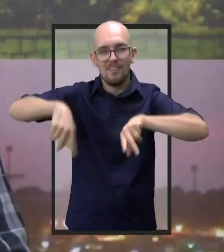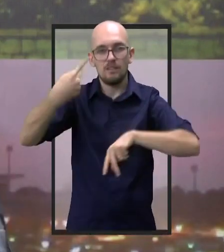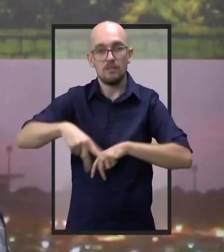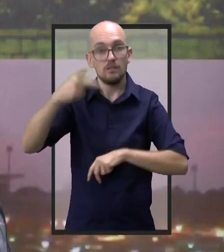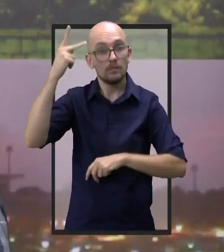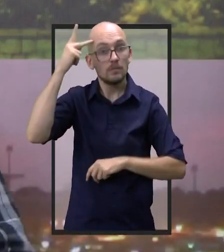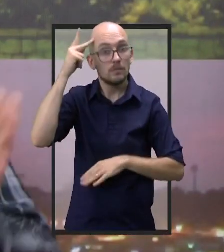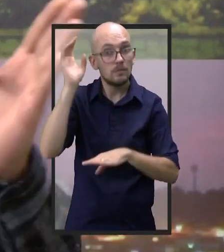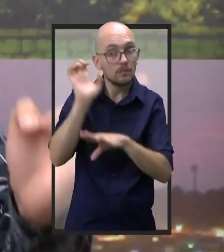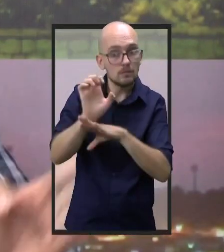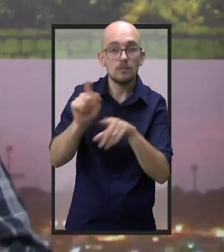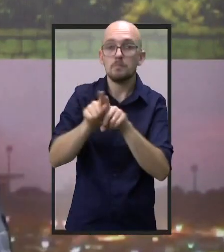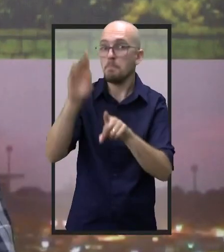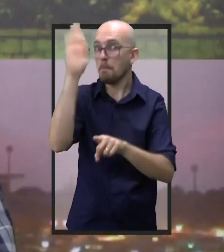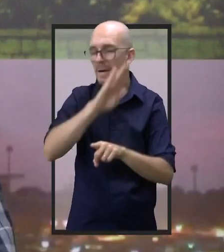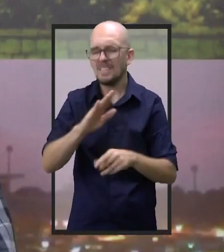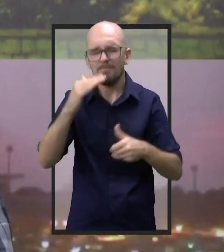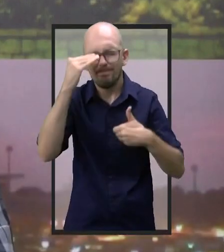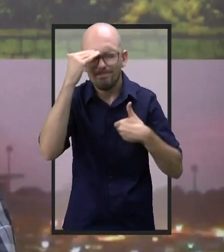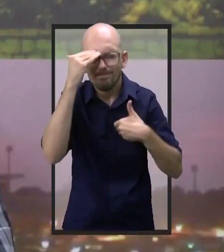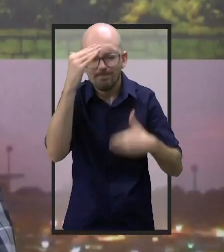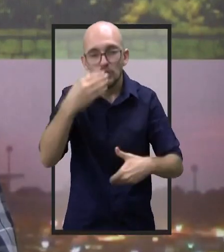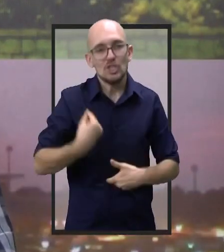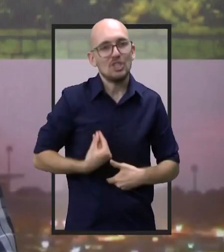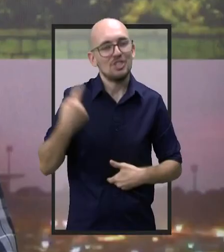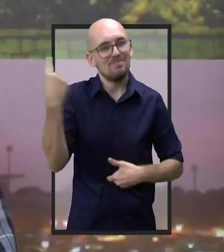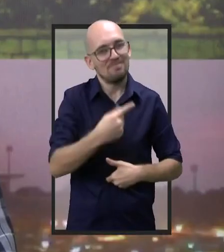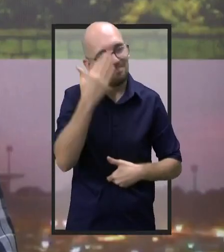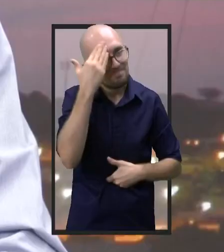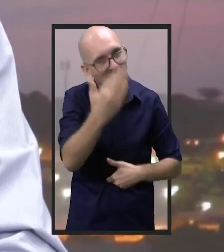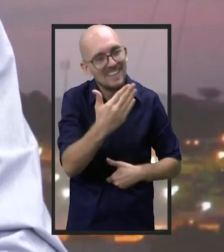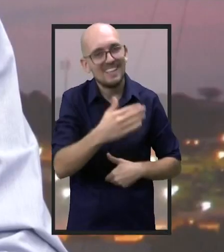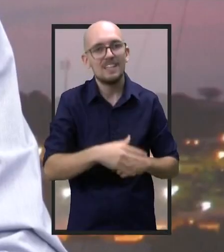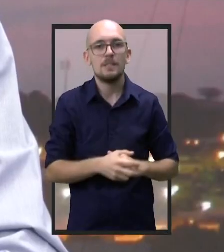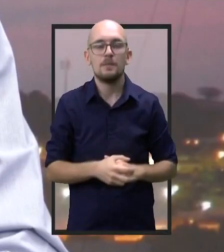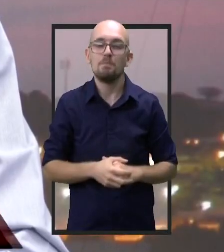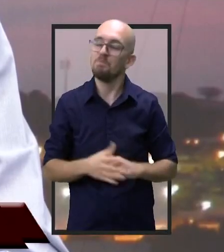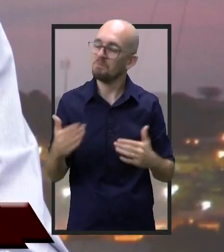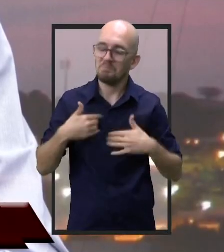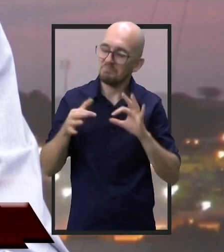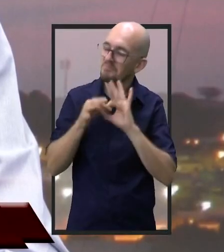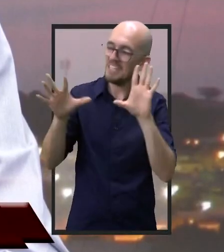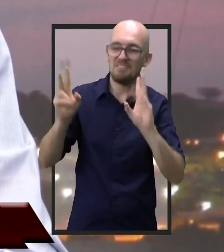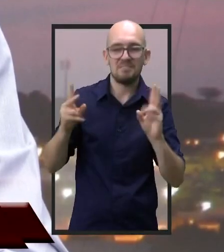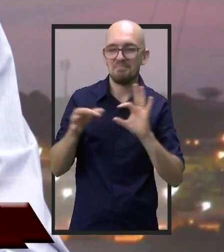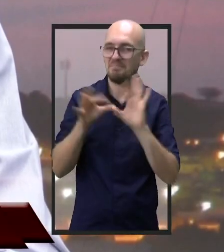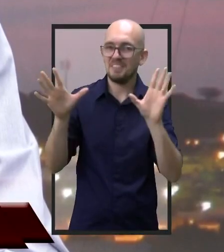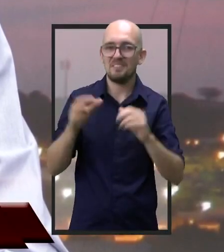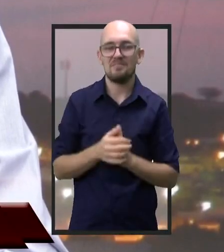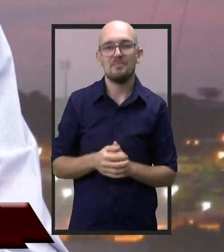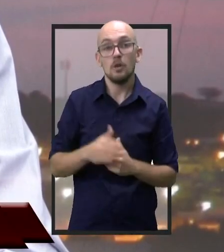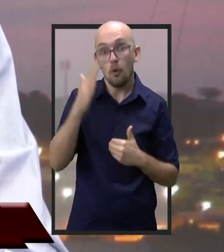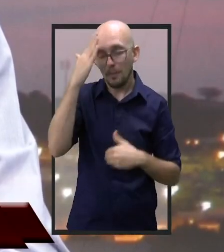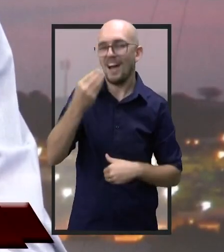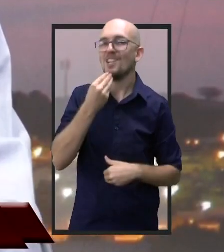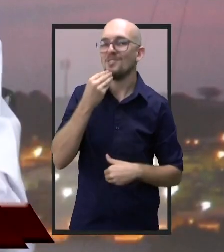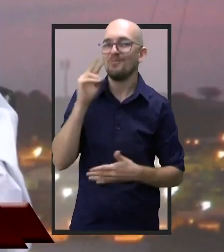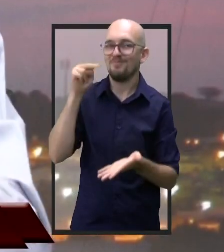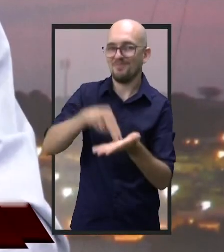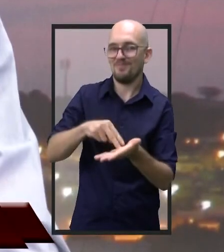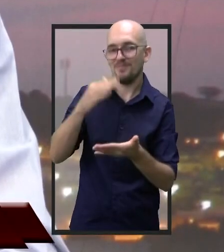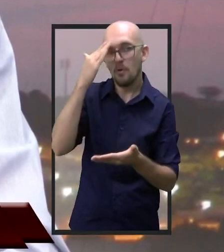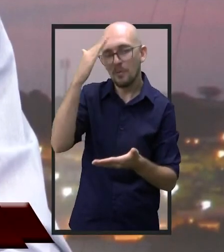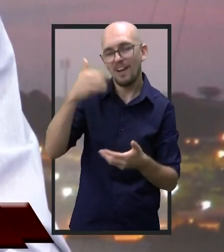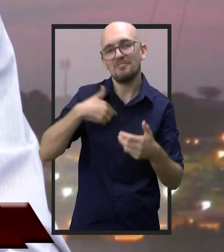Brasil, né? Eu agradeço enormemente a sua presença, Eduardo. À disposição, sempre à disposição. Muito obrigado pela oportunidade, isso sim,